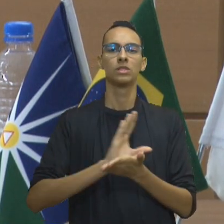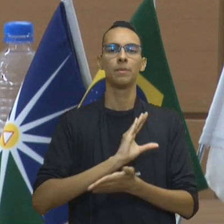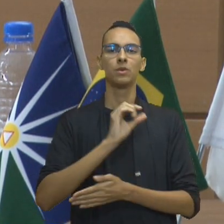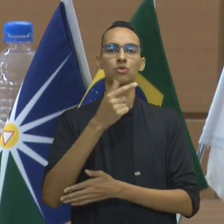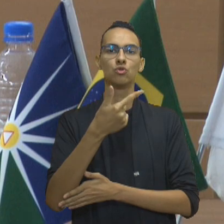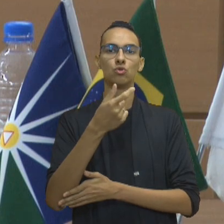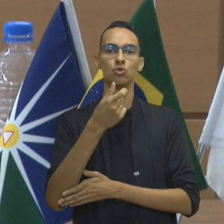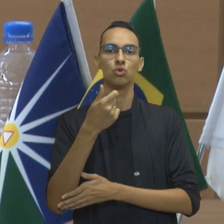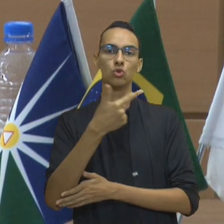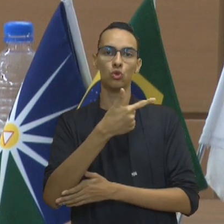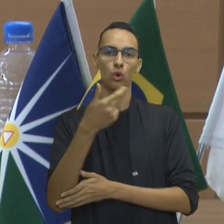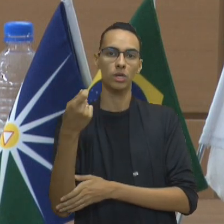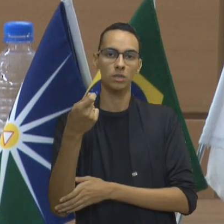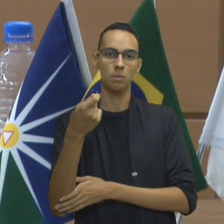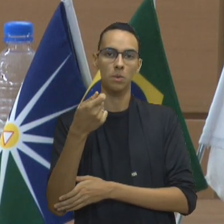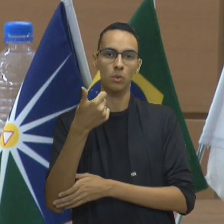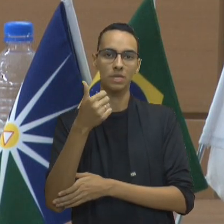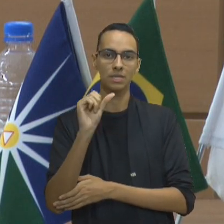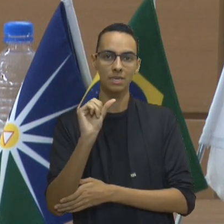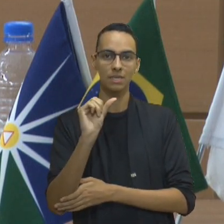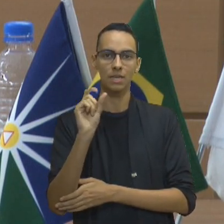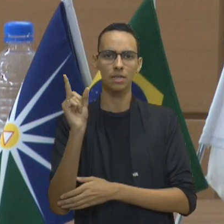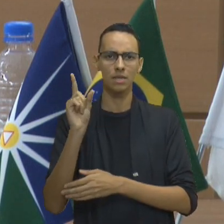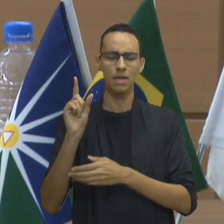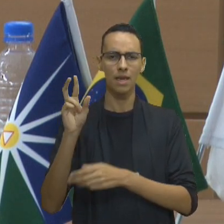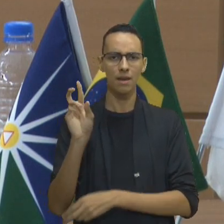IPCA, aquele valor, né,